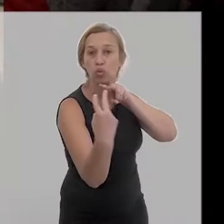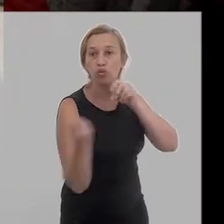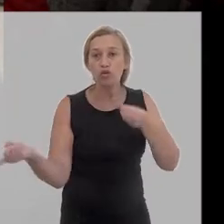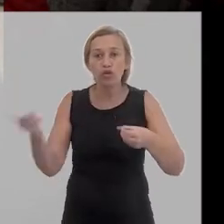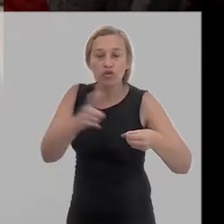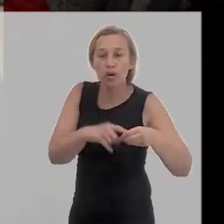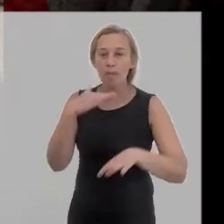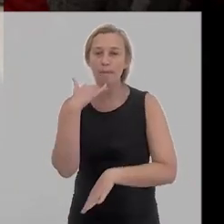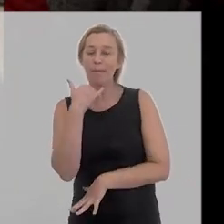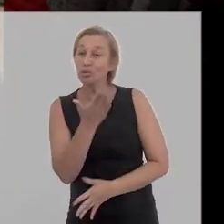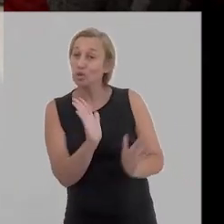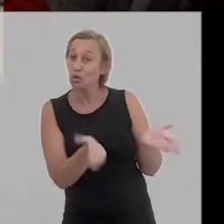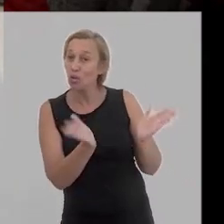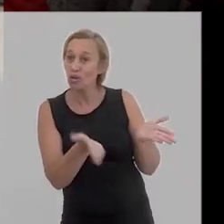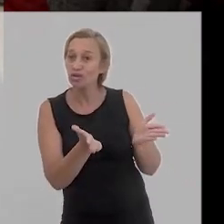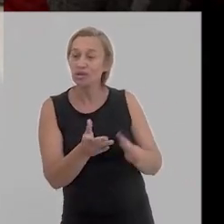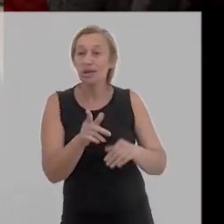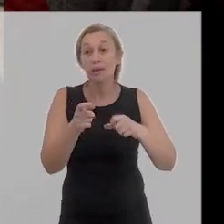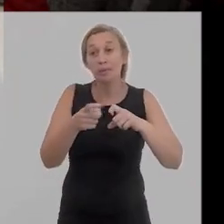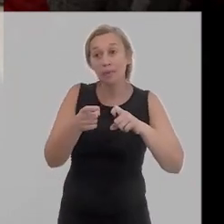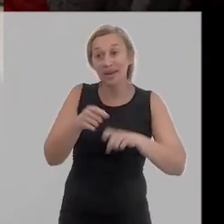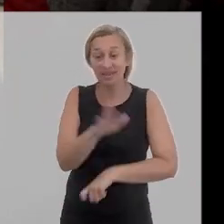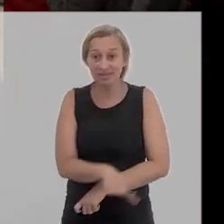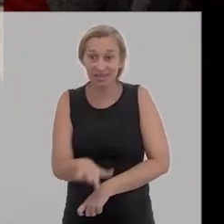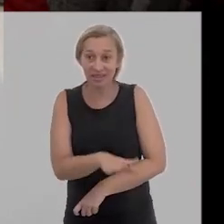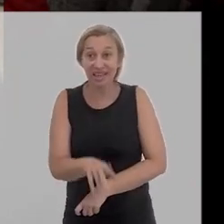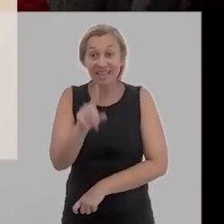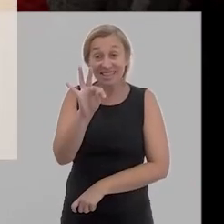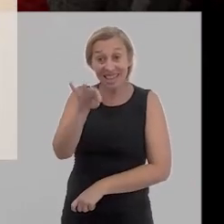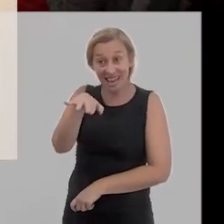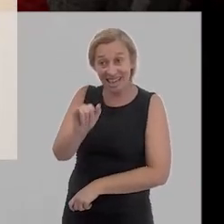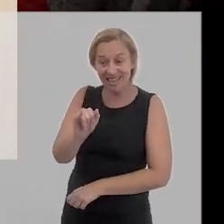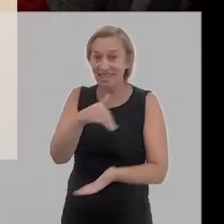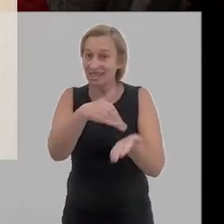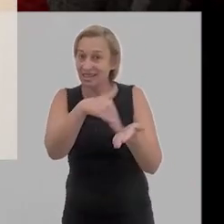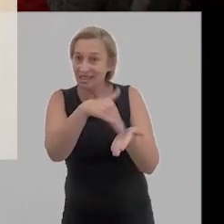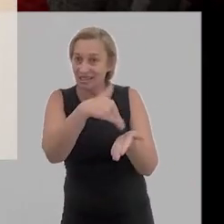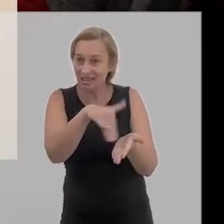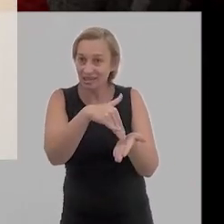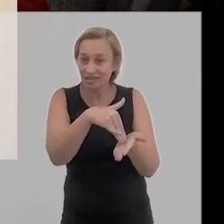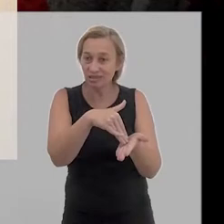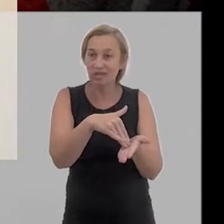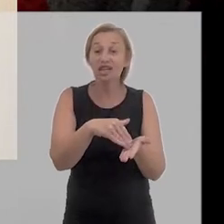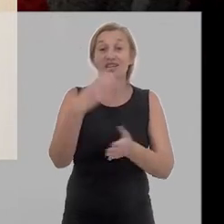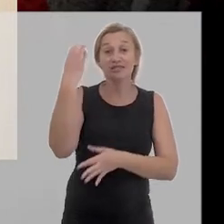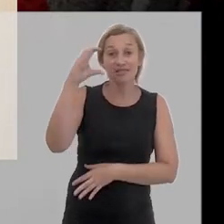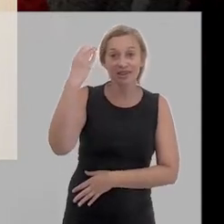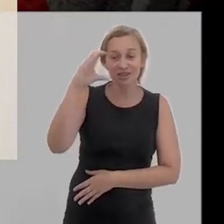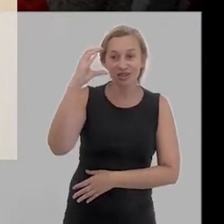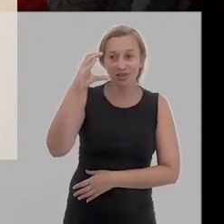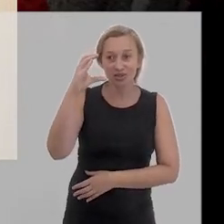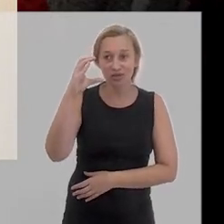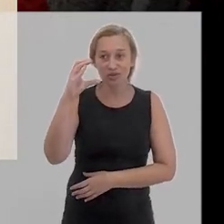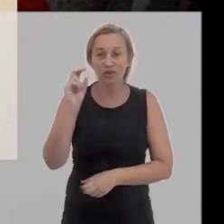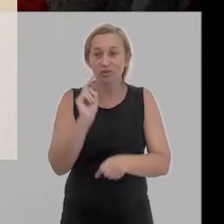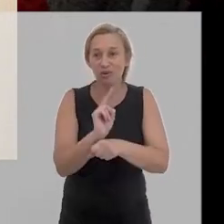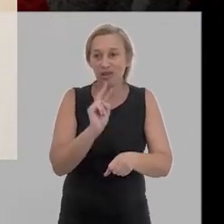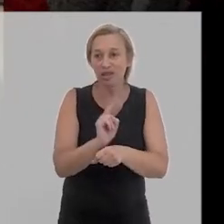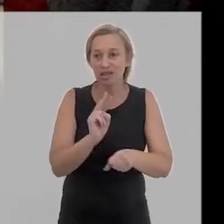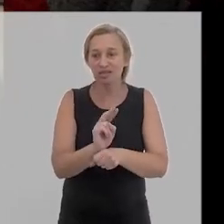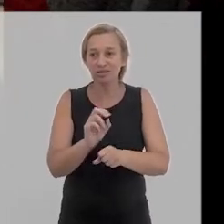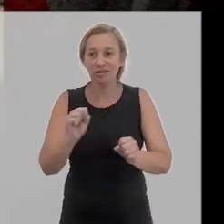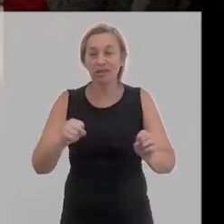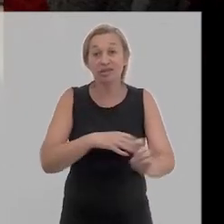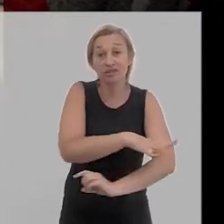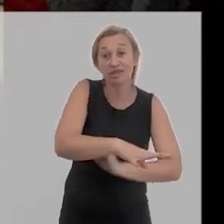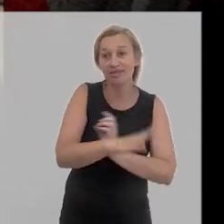debate virtual está de volta. O bate-papo de hoje é com a pediatra Tânia Petralha, secretária do Departamento Científico de Imunização